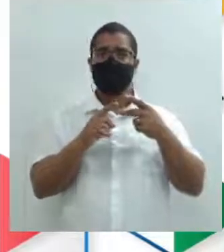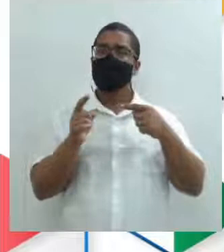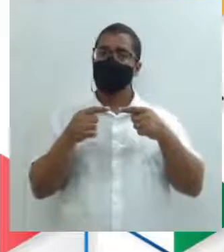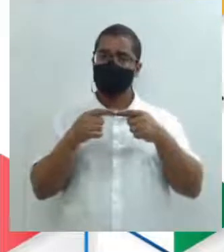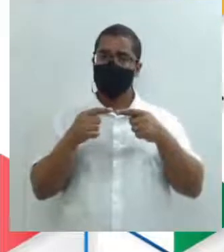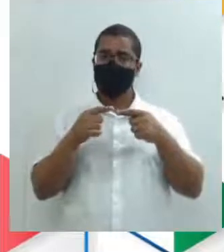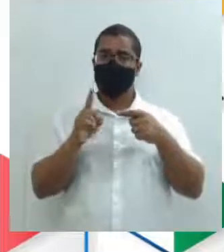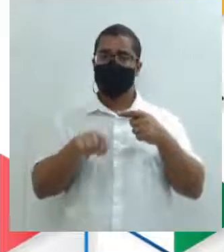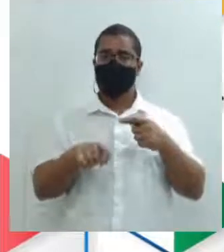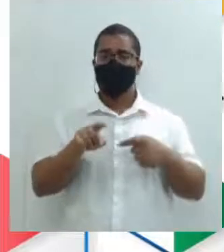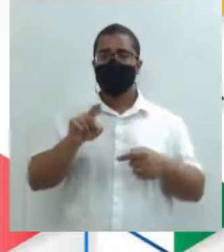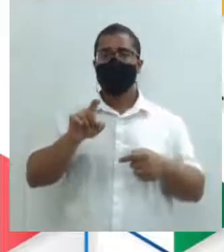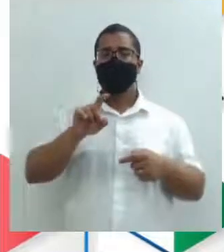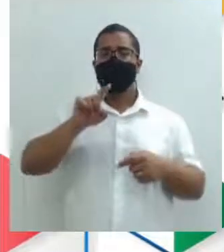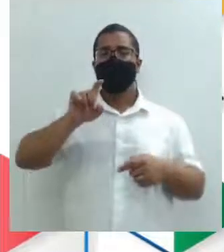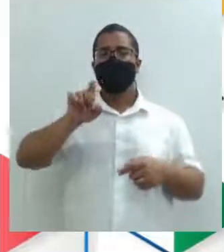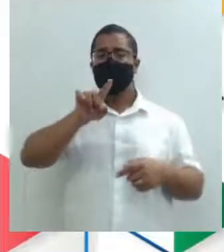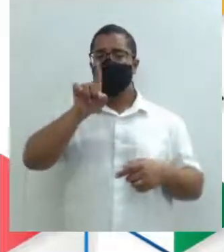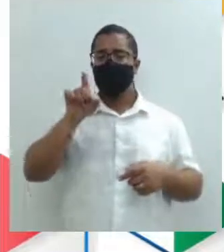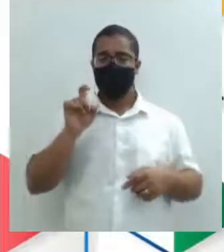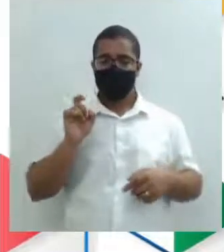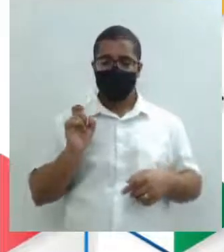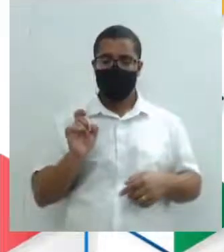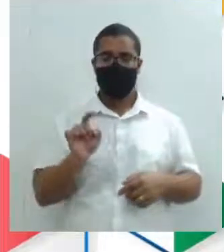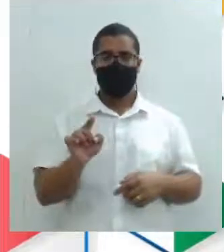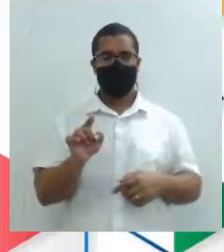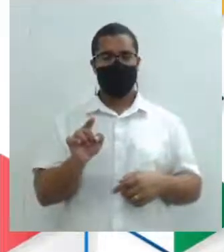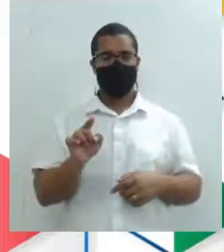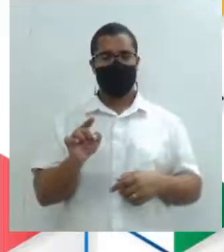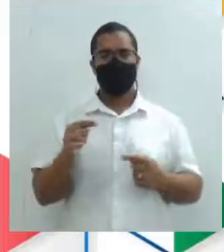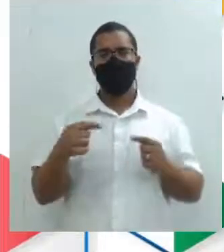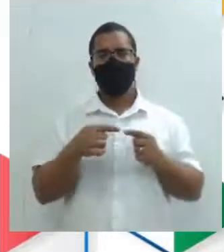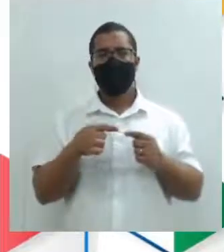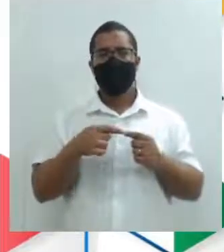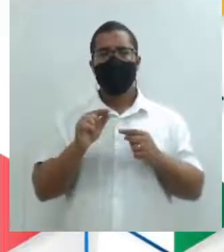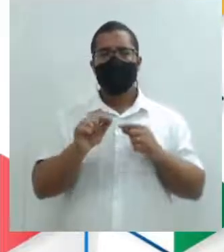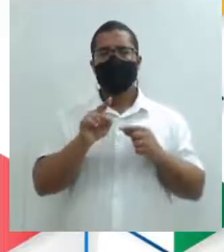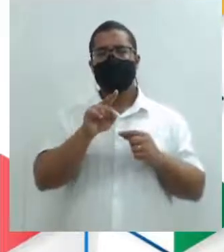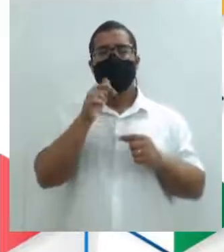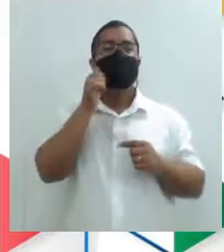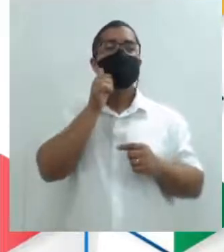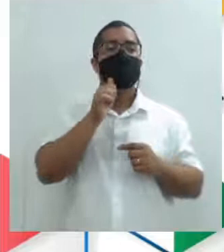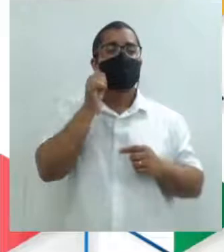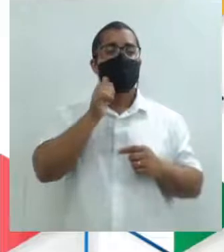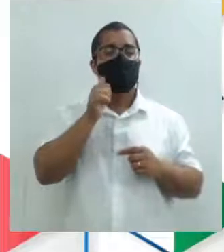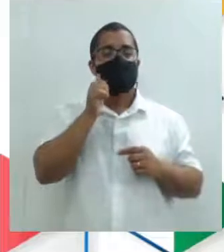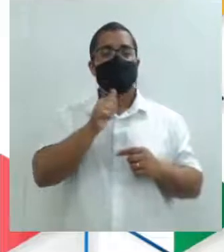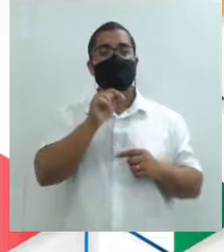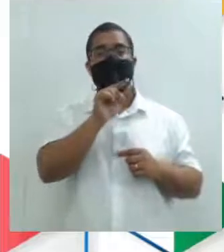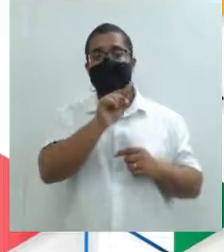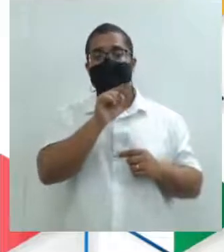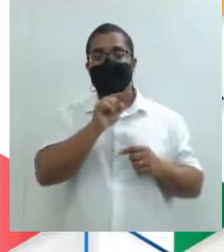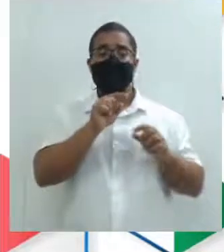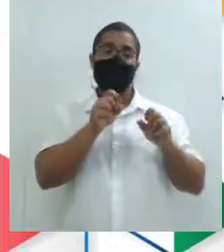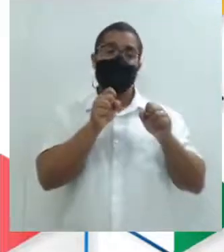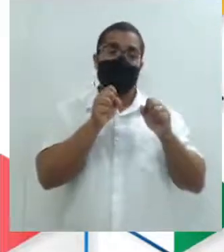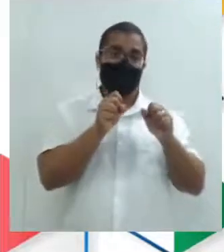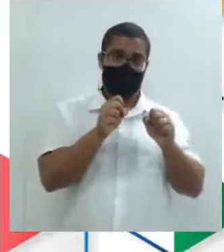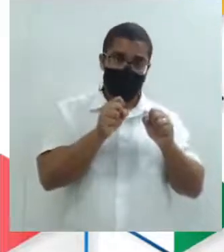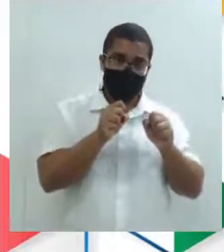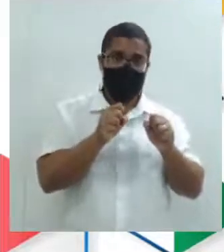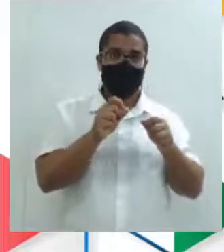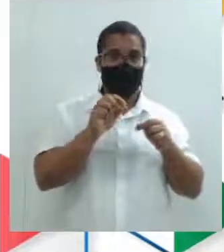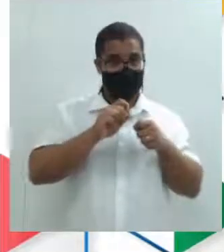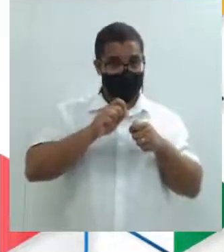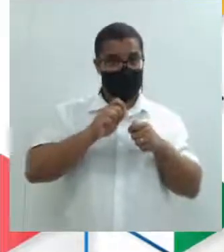exatamente o uso da pontuação para poder fazer com que a menina, a netinha, ela pudesse fazer aquilo